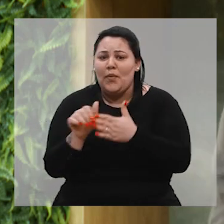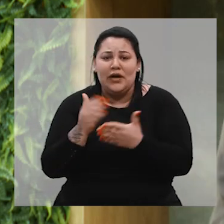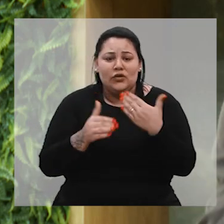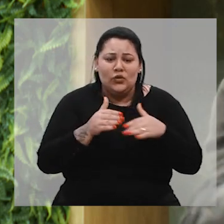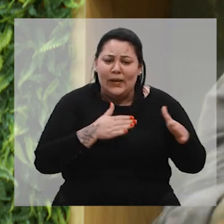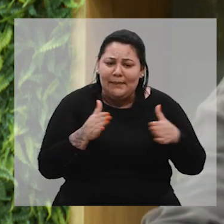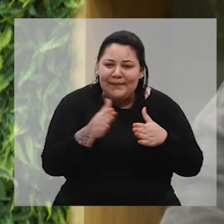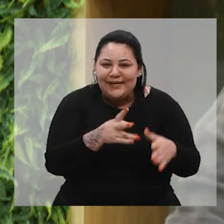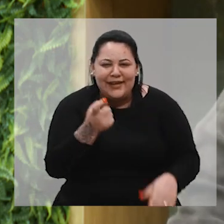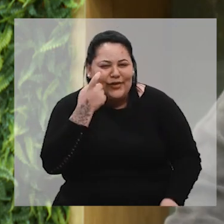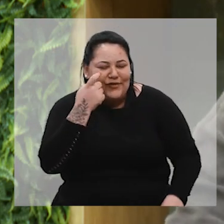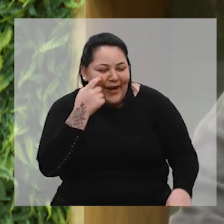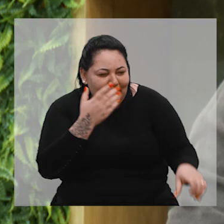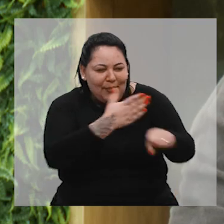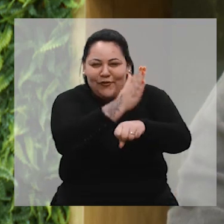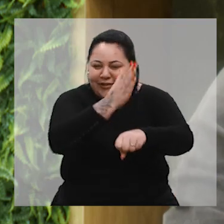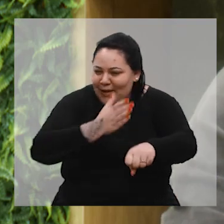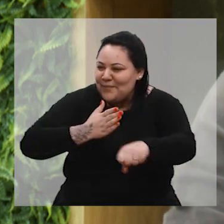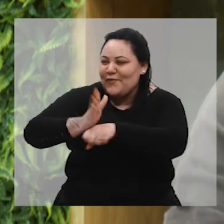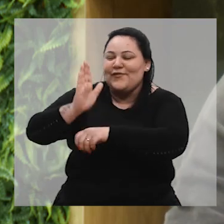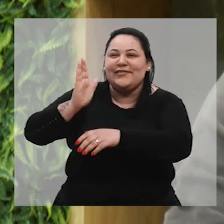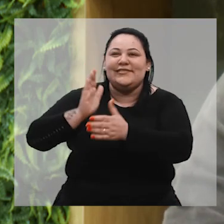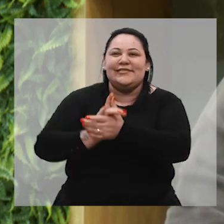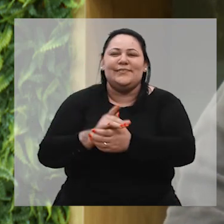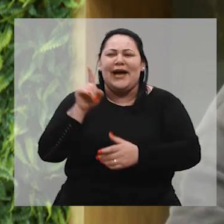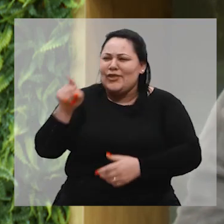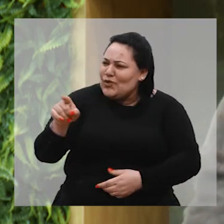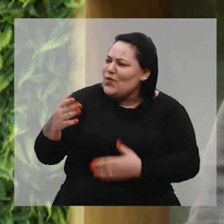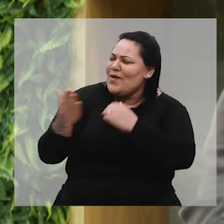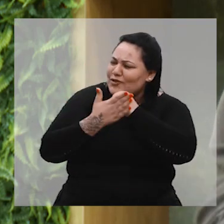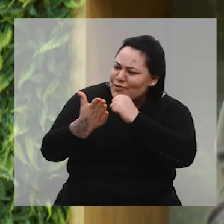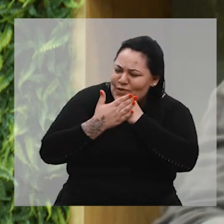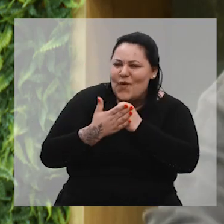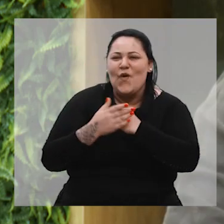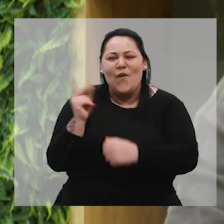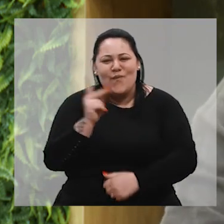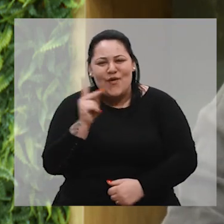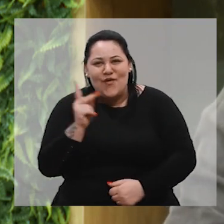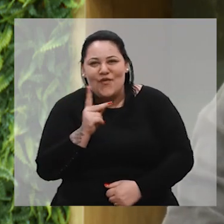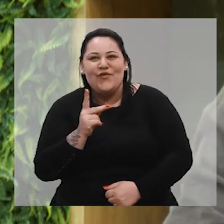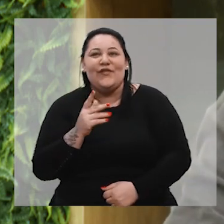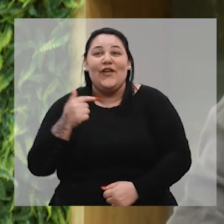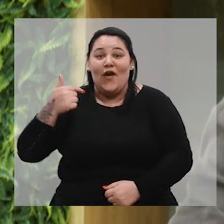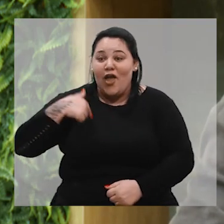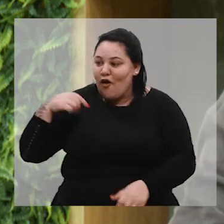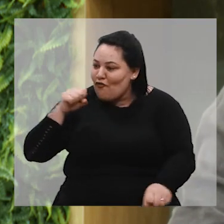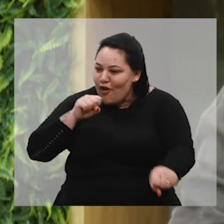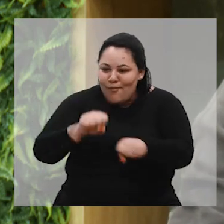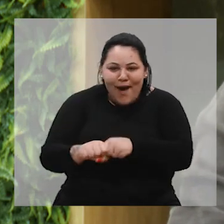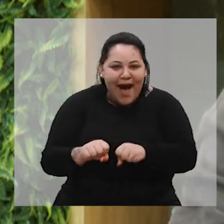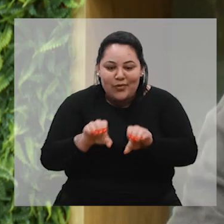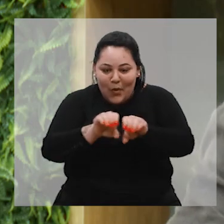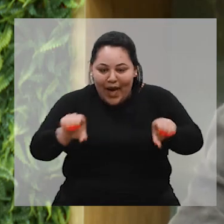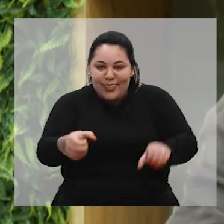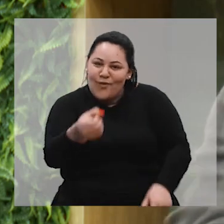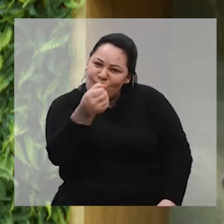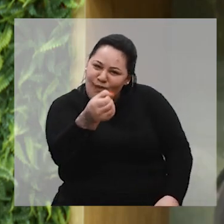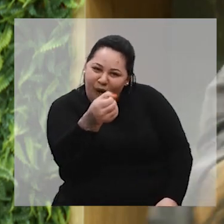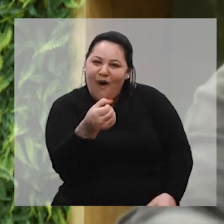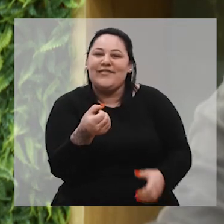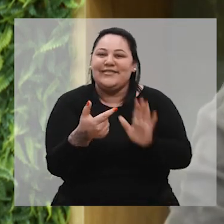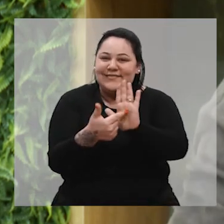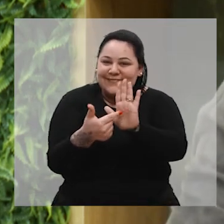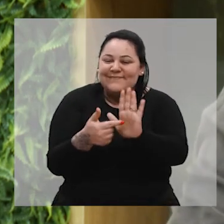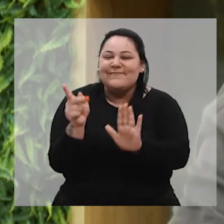tu acompanha toda a trajetória dos alunos, aí tu vê eles aprovando, tu vê eles, prof, tu foi responsável, tá aqui ou